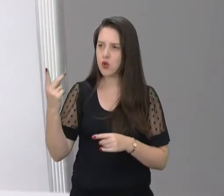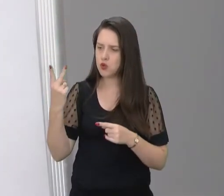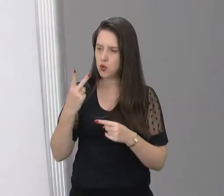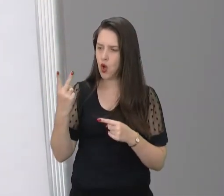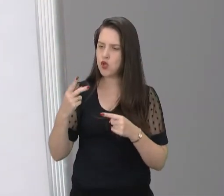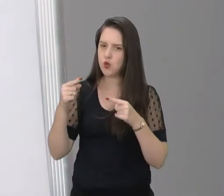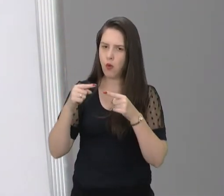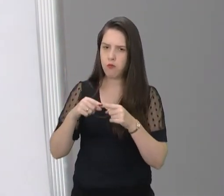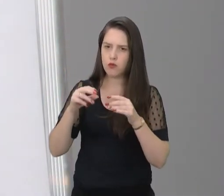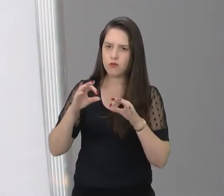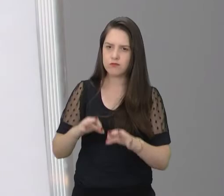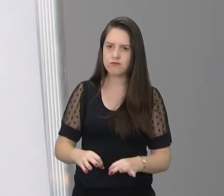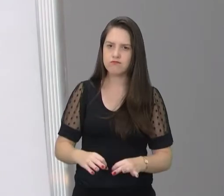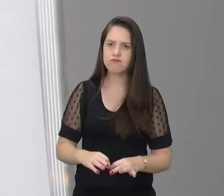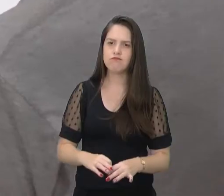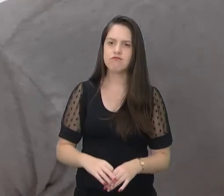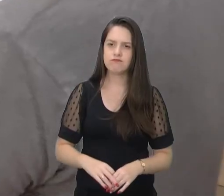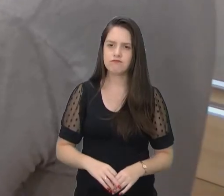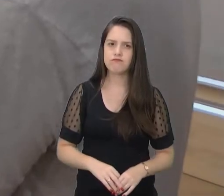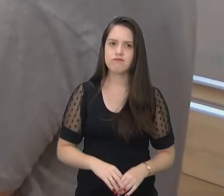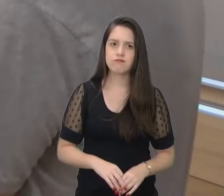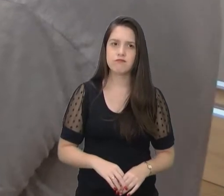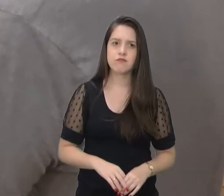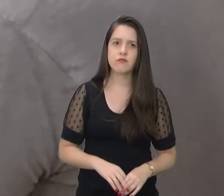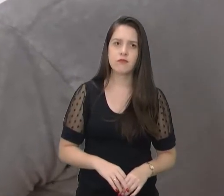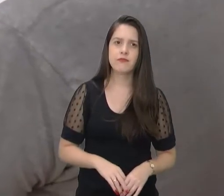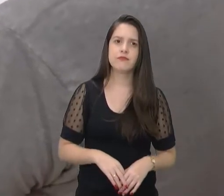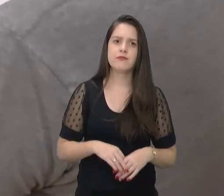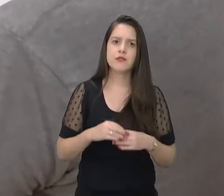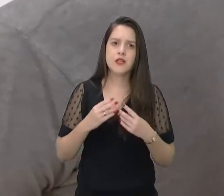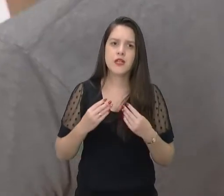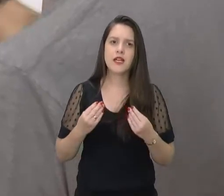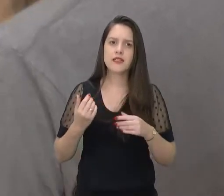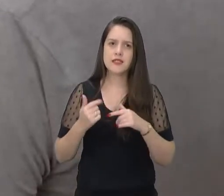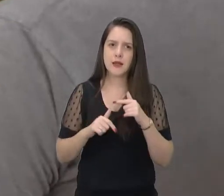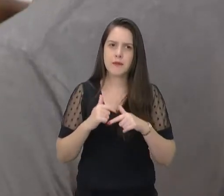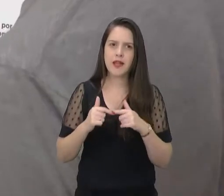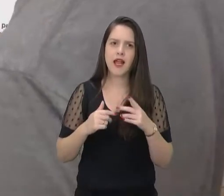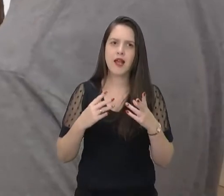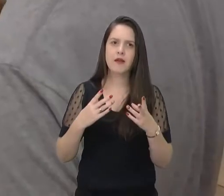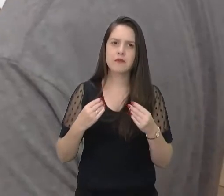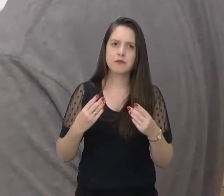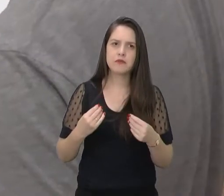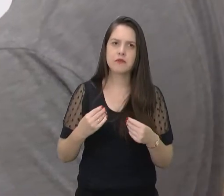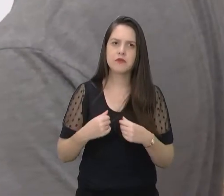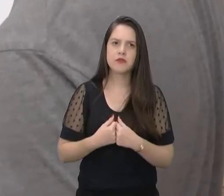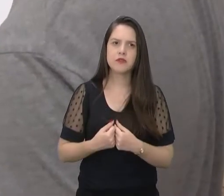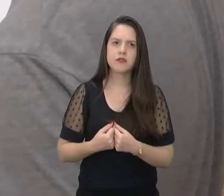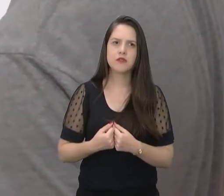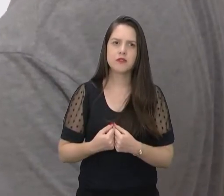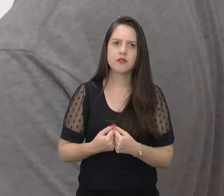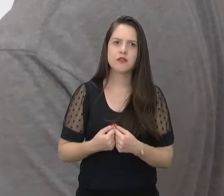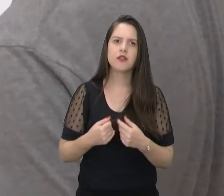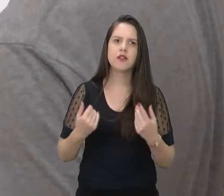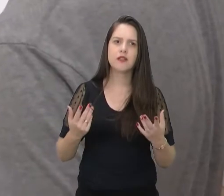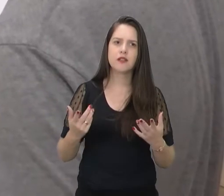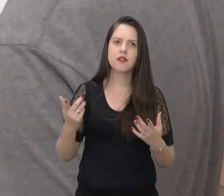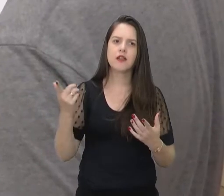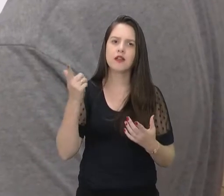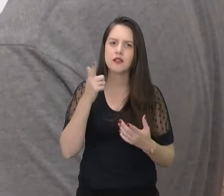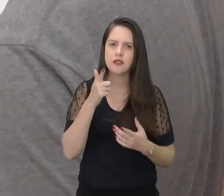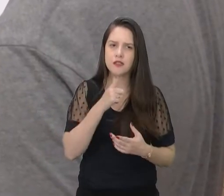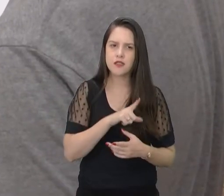estão ligados. Quer dizer, ele não avaliou o risco. Isso. Ele achou que era só trabalhar muito. Isso, e mandar brasa Trabalhar pra dar muito, certo. com muita dedicação, sem fazer